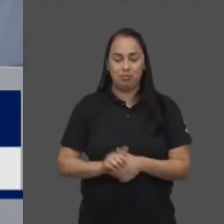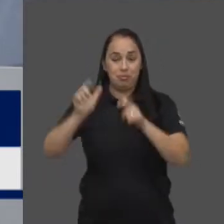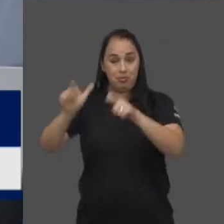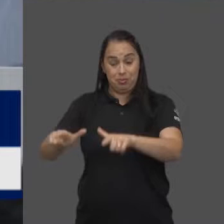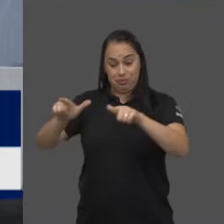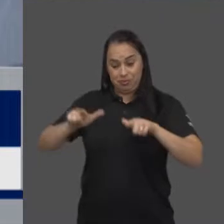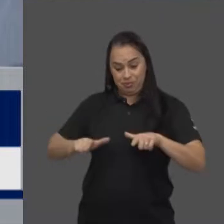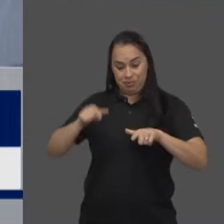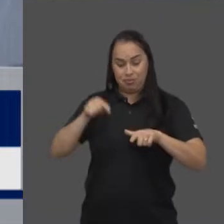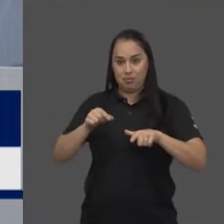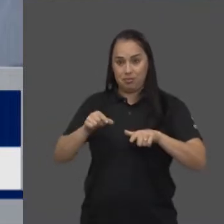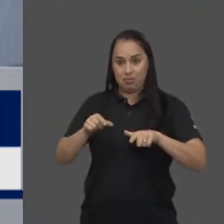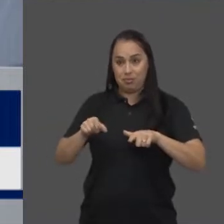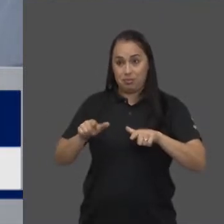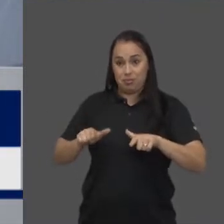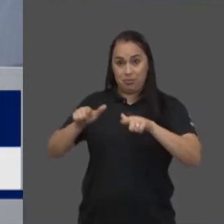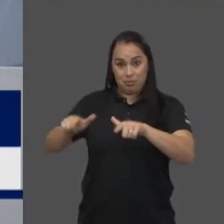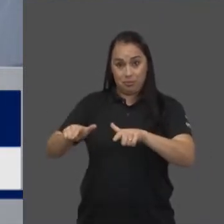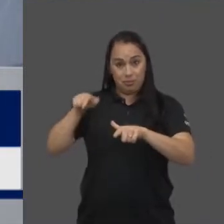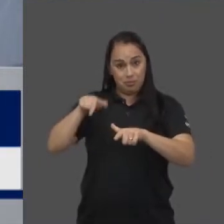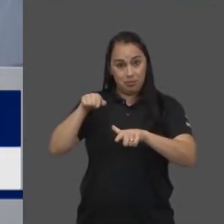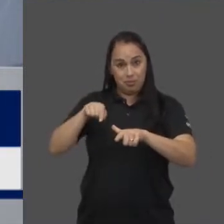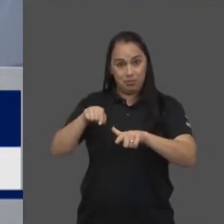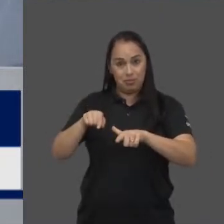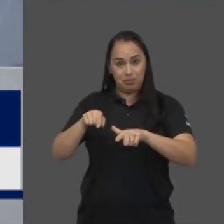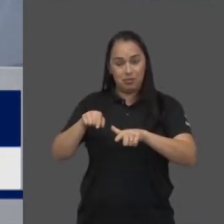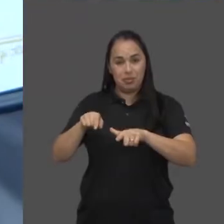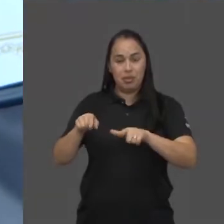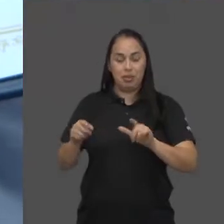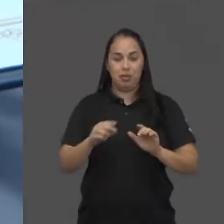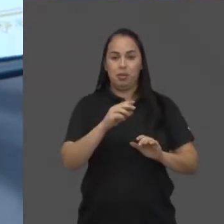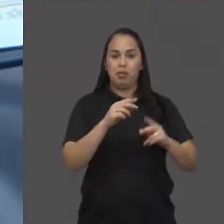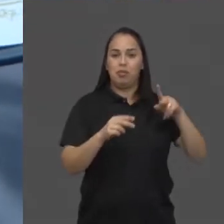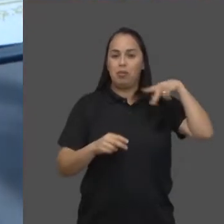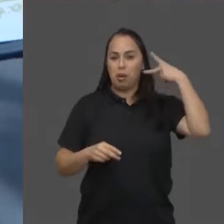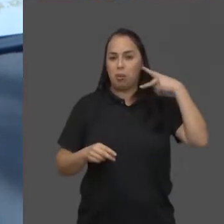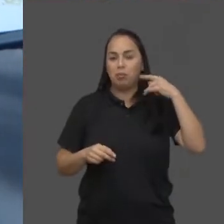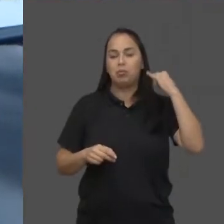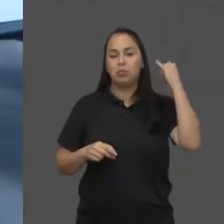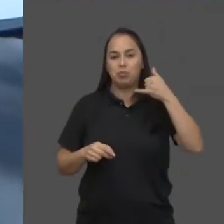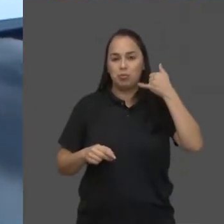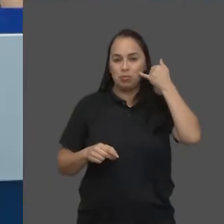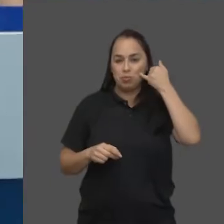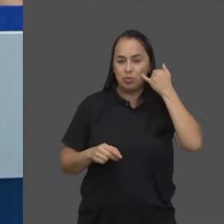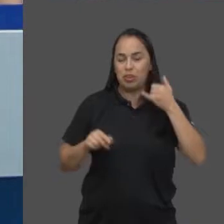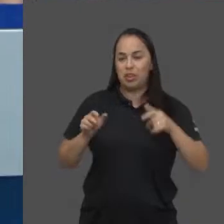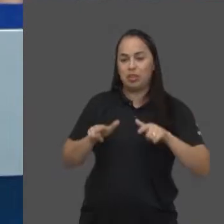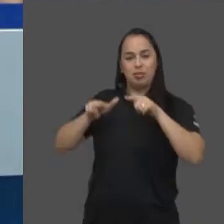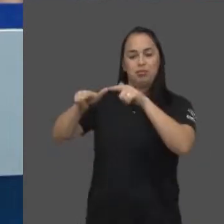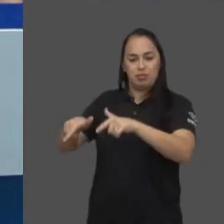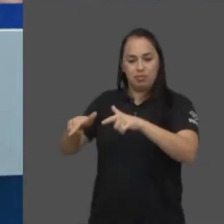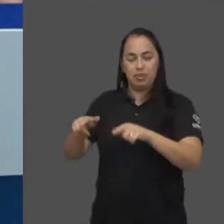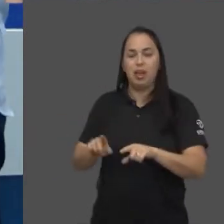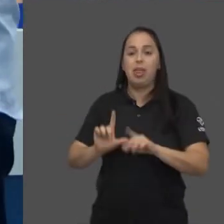aqui com a gente Parabéns pai a gente te ama muito o título de cidadão José Esse foi entregue a Maurício